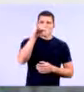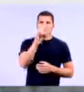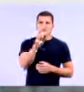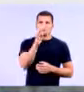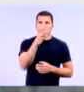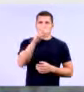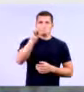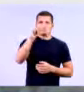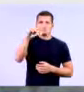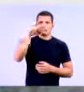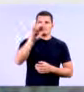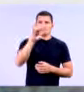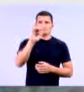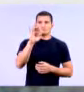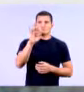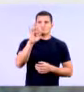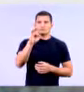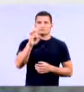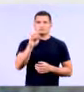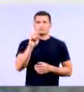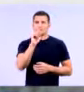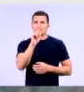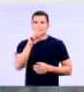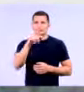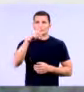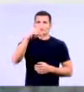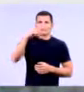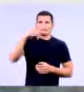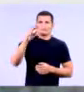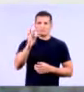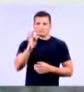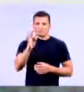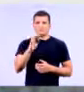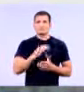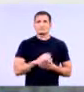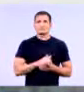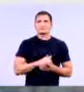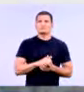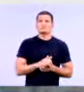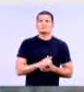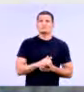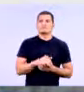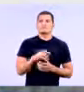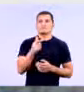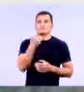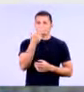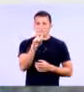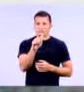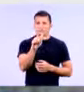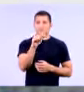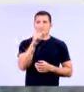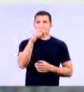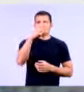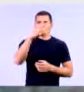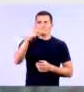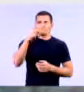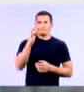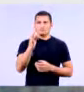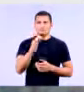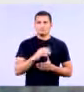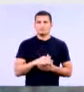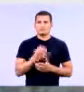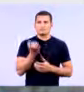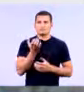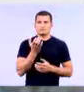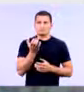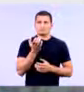ó. Aqui é um PowerPoint com a palavra meio ambiente, aqui outro PowerPoint. Professora, eu